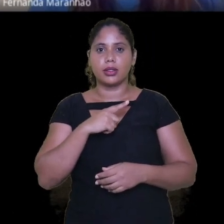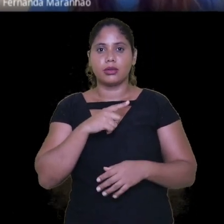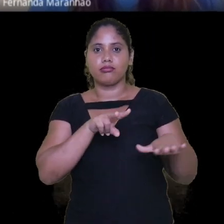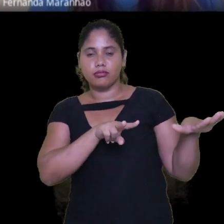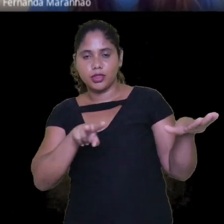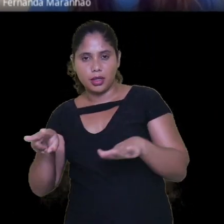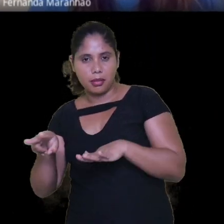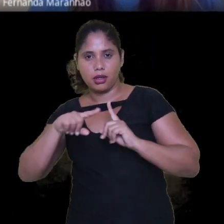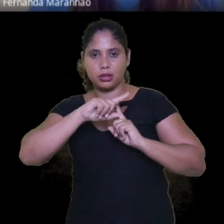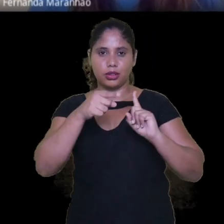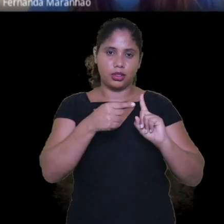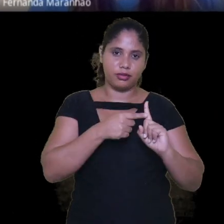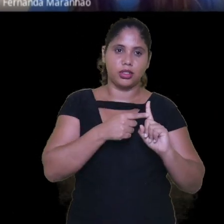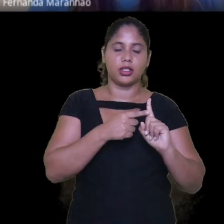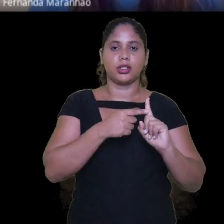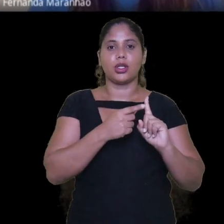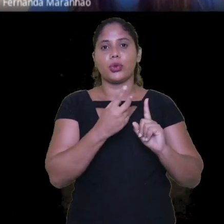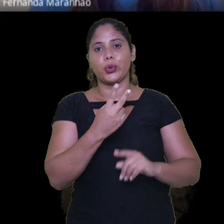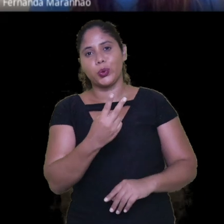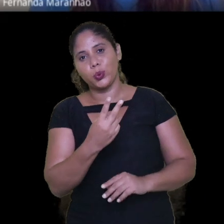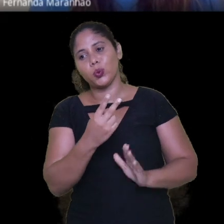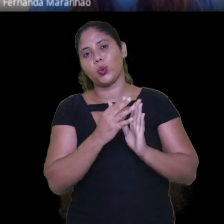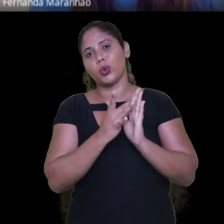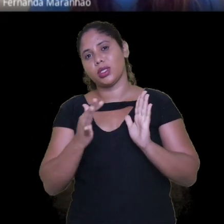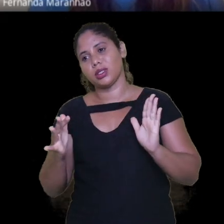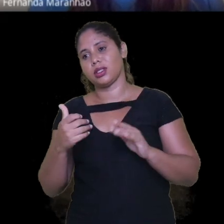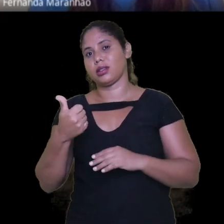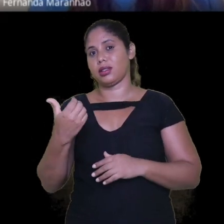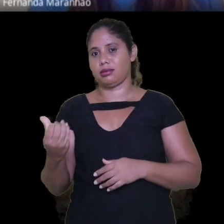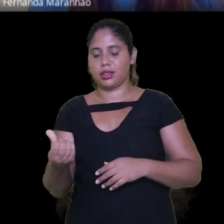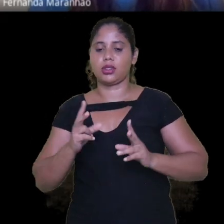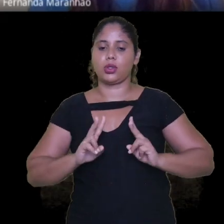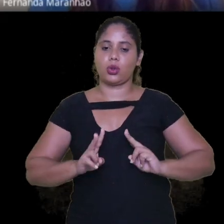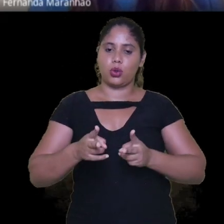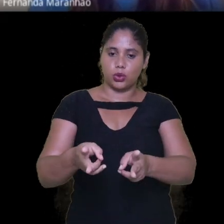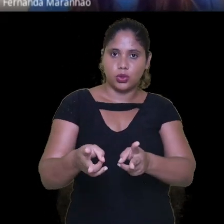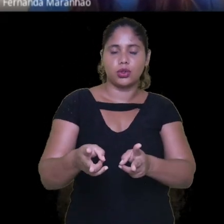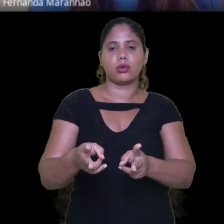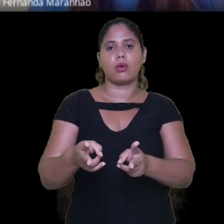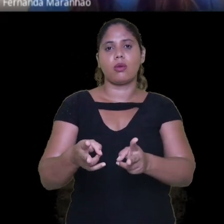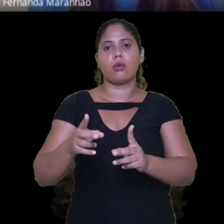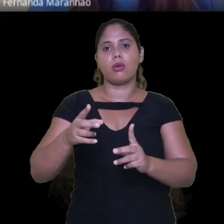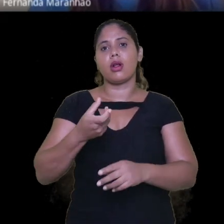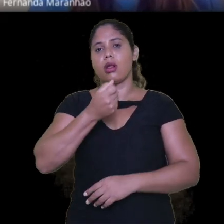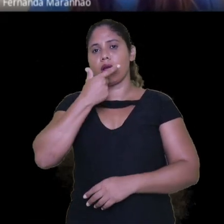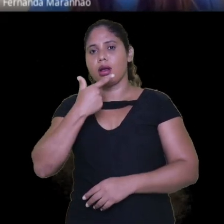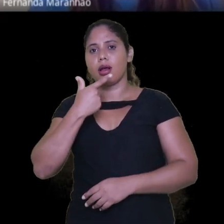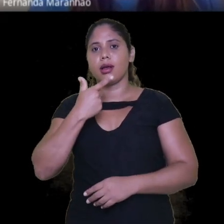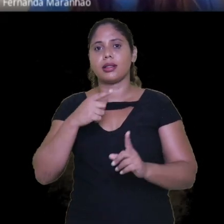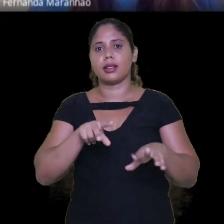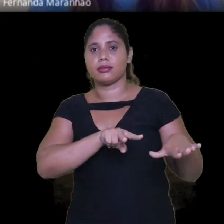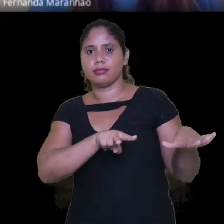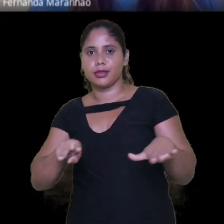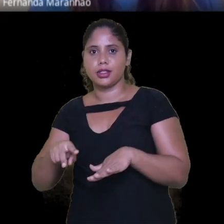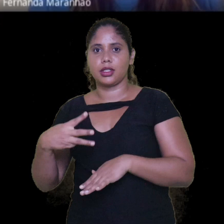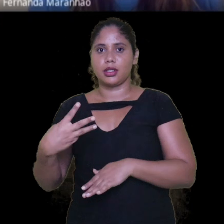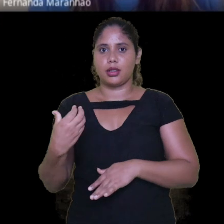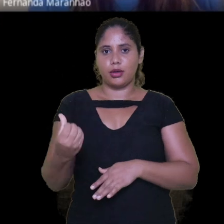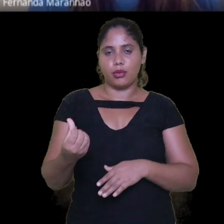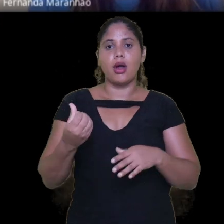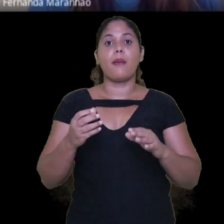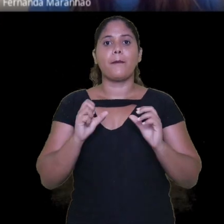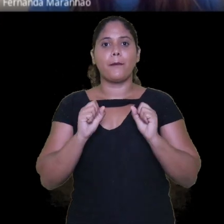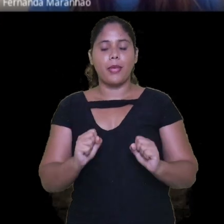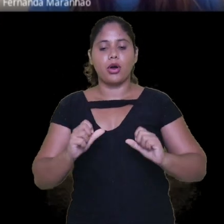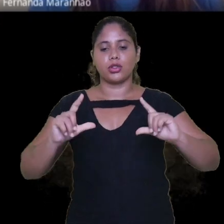ensaio multicêntrico randomizado, que sugere uma dose de 150 miligramas de uso de AS para a prevenção da